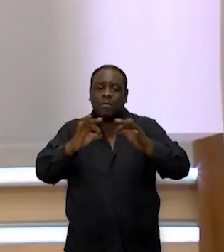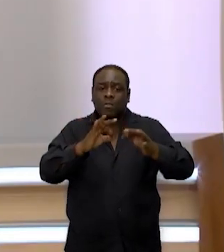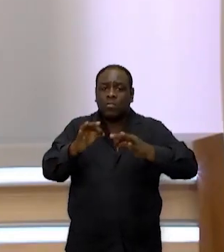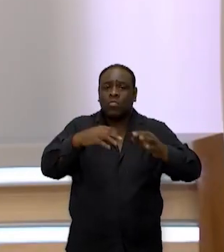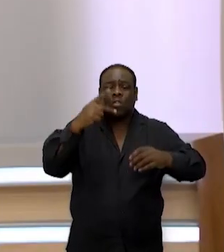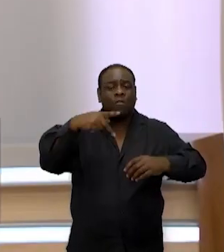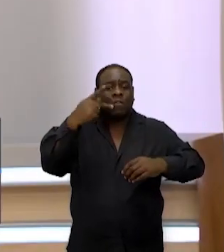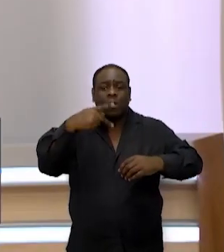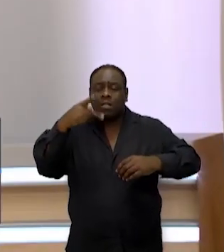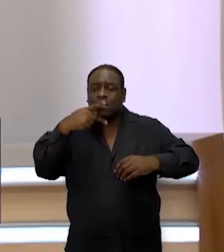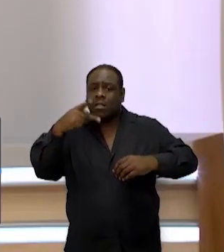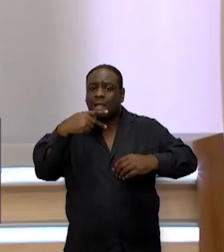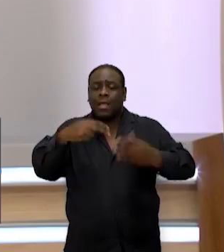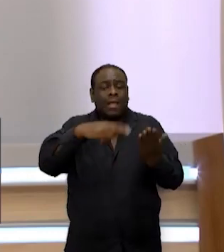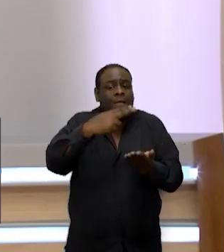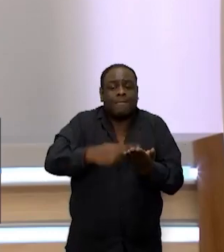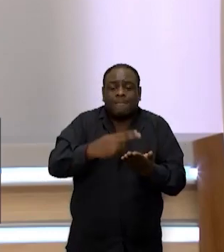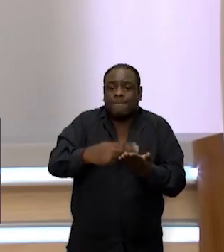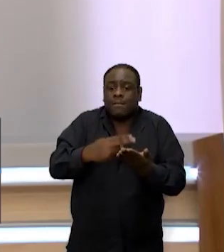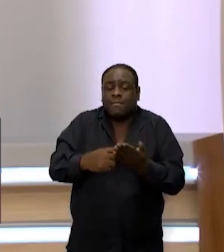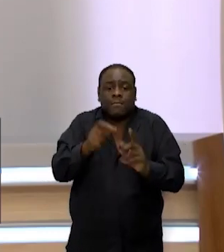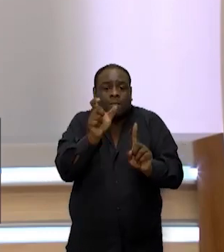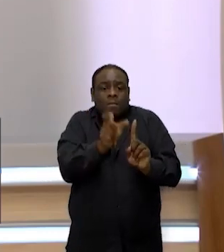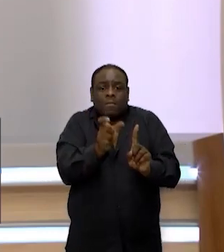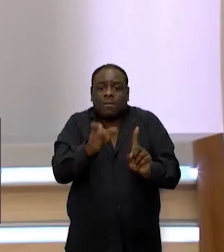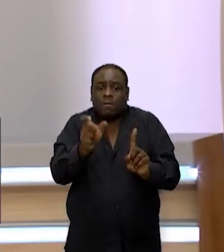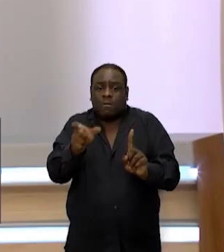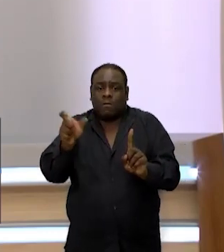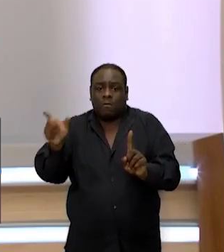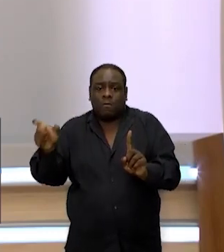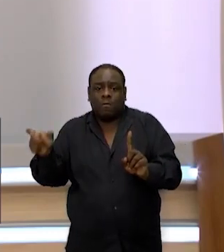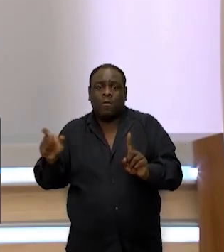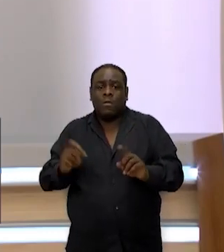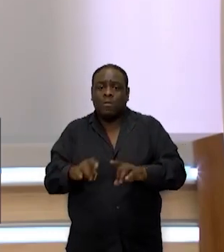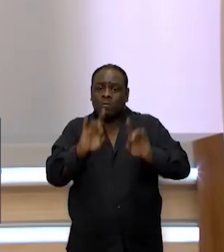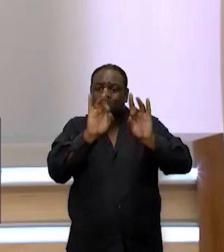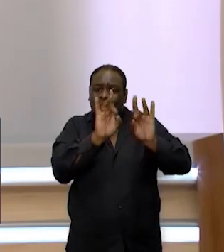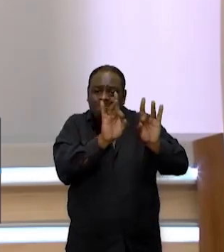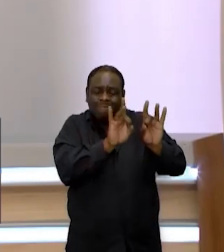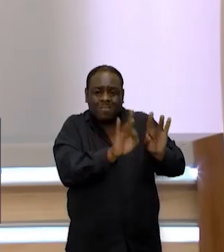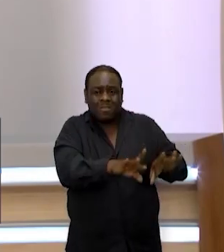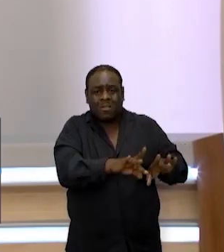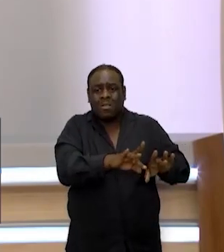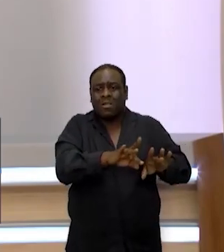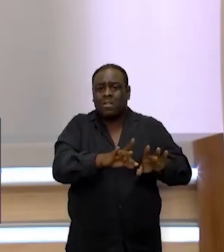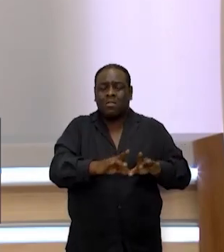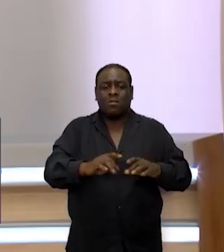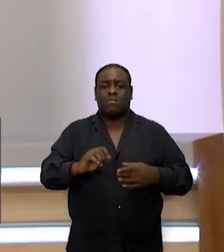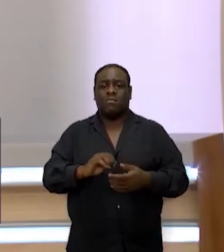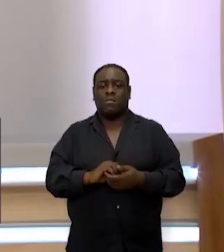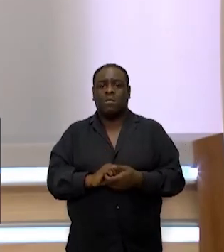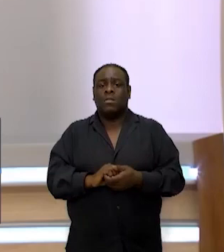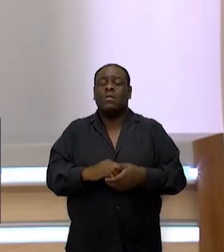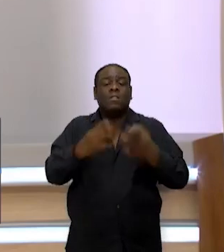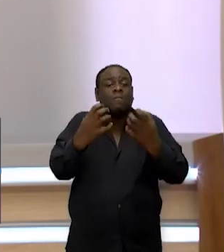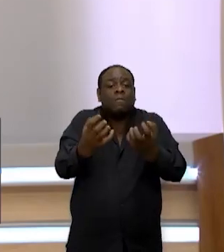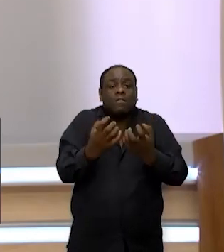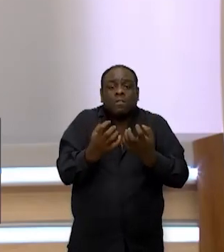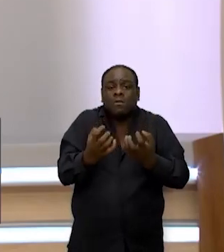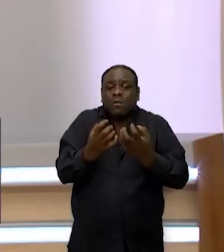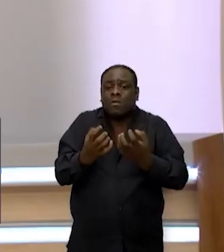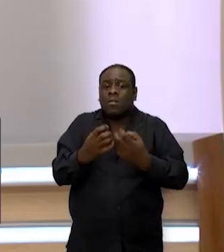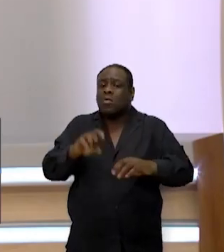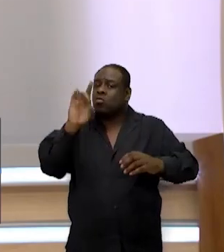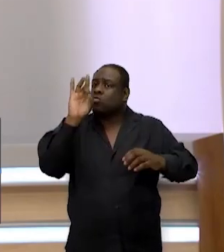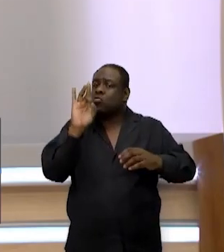fique falando a mesma palavra, muitas vezes deixando o texto maçante. Então, para você que quiser, eu não quero